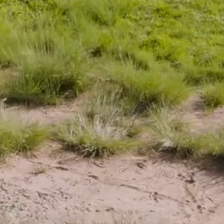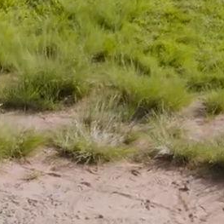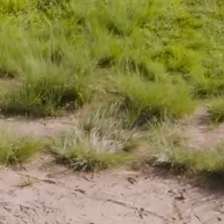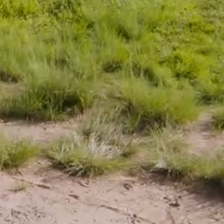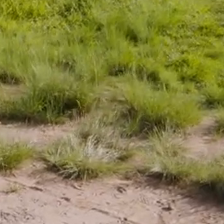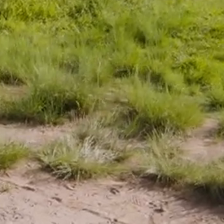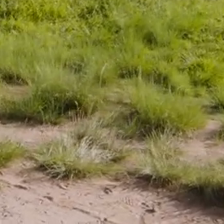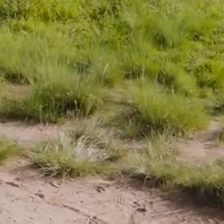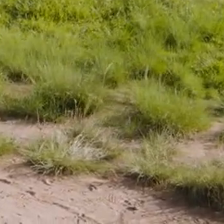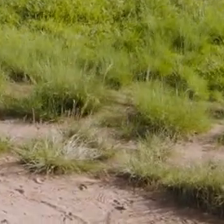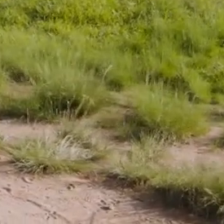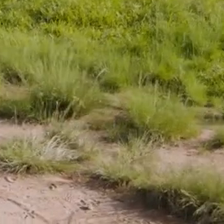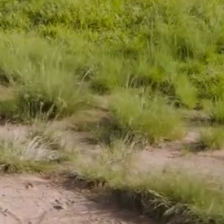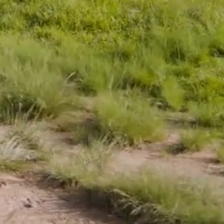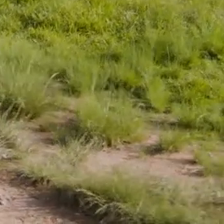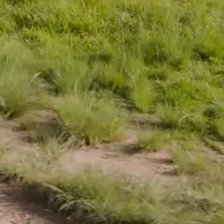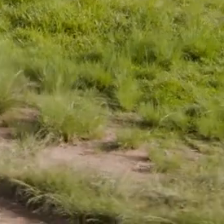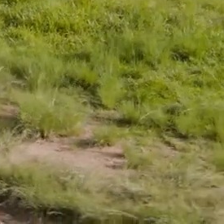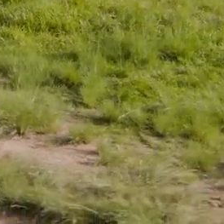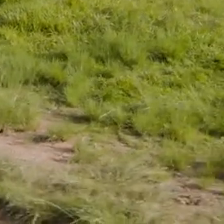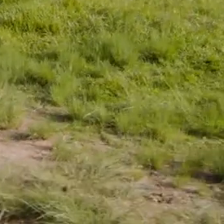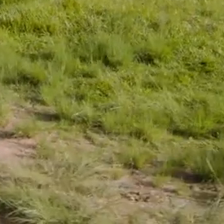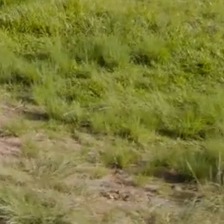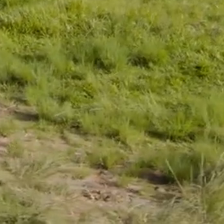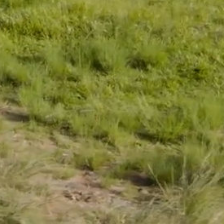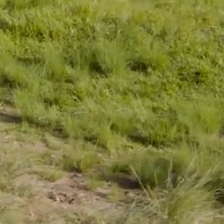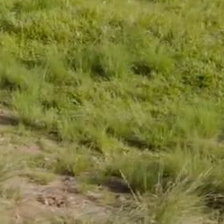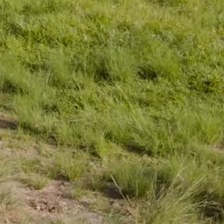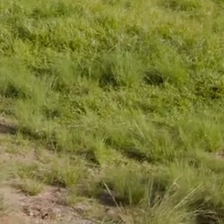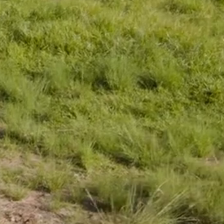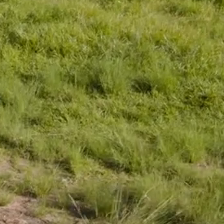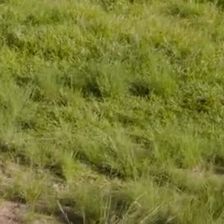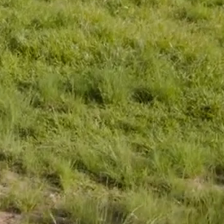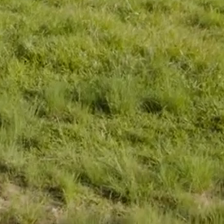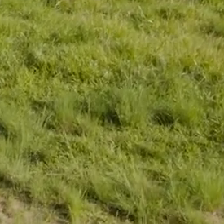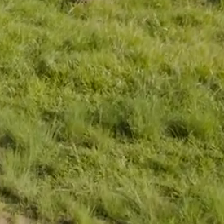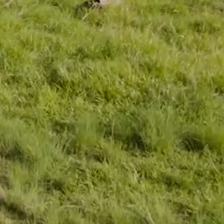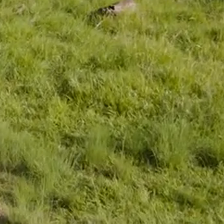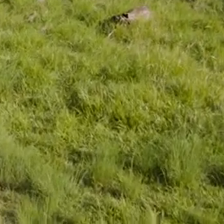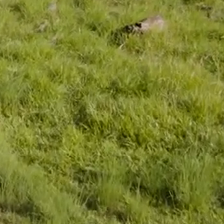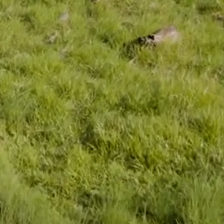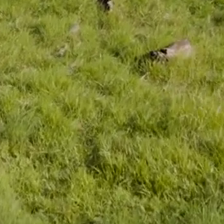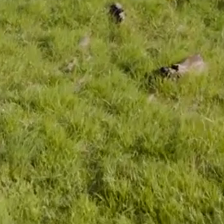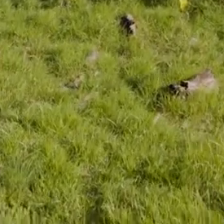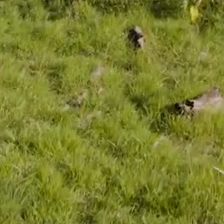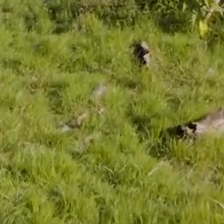Aerami Jepi, Jaiko, Nhandereko, Nhandereko é I, Jarekoramo, Aerupi, Etei, tem que